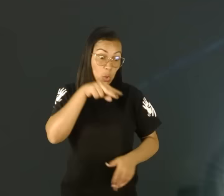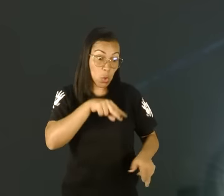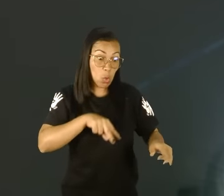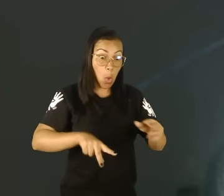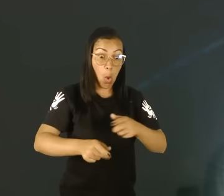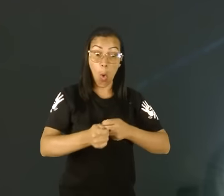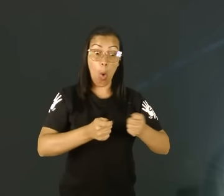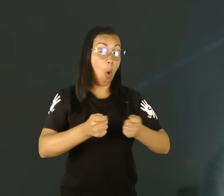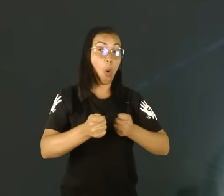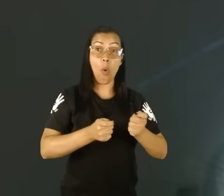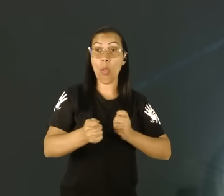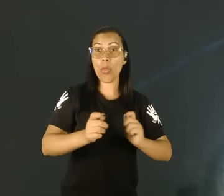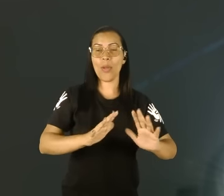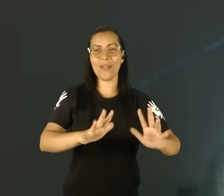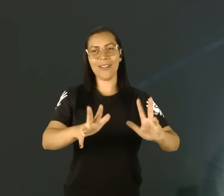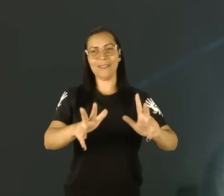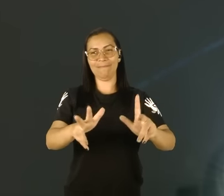nada, sem rumo.